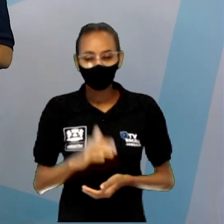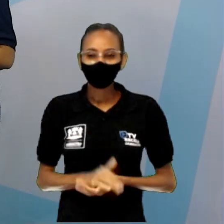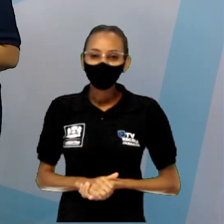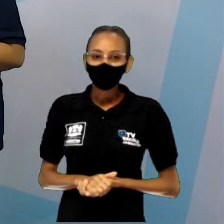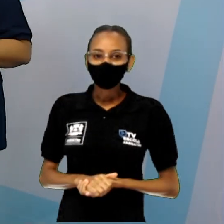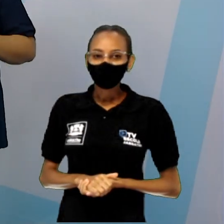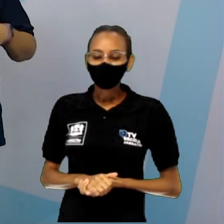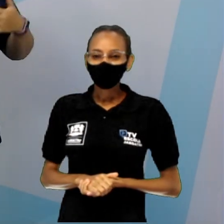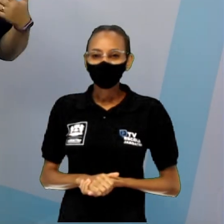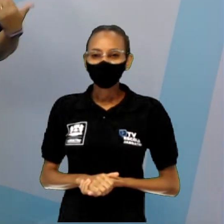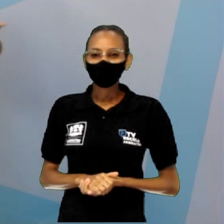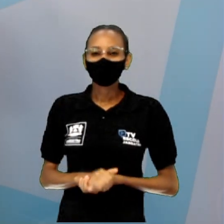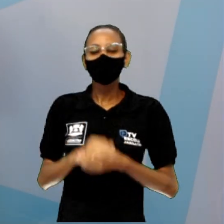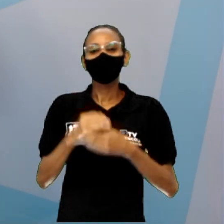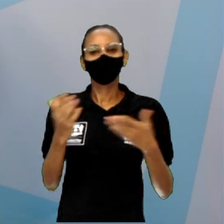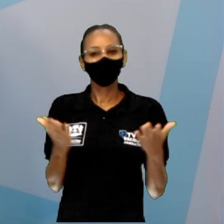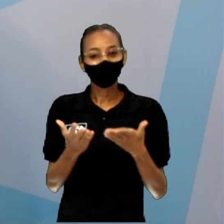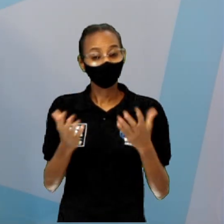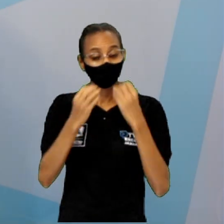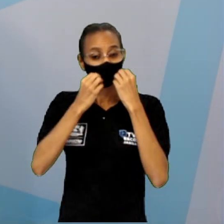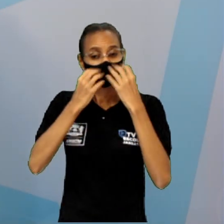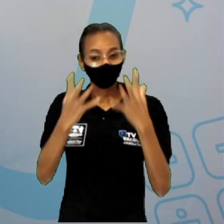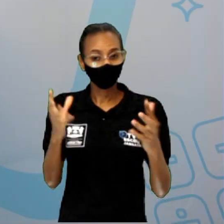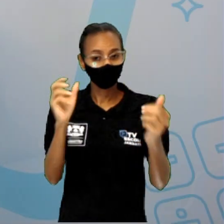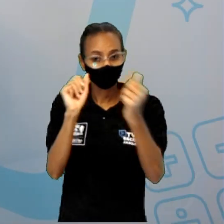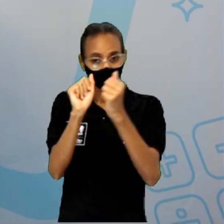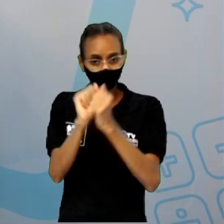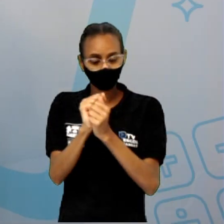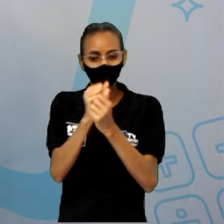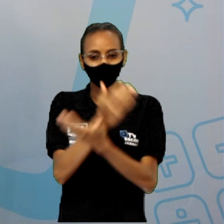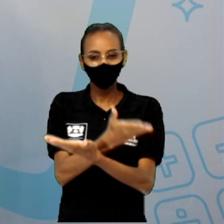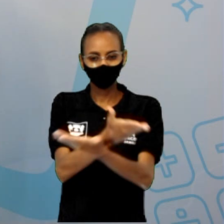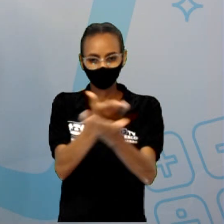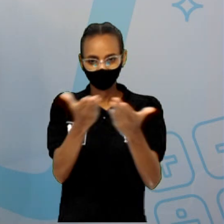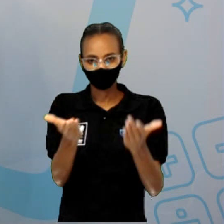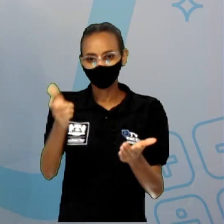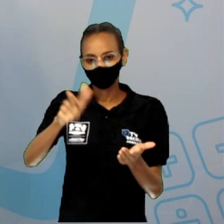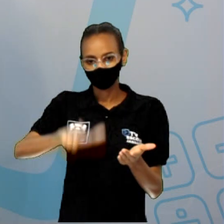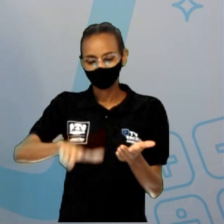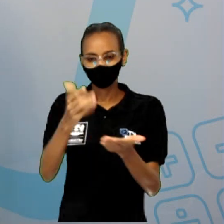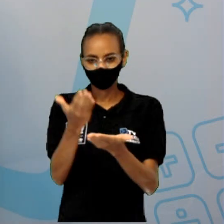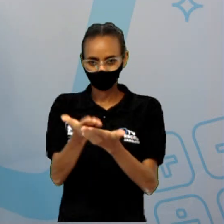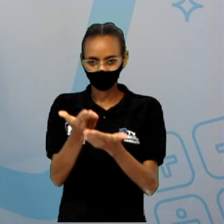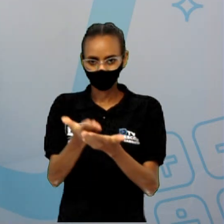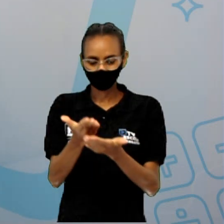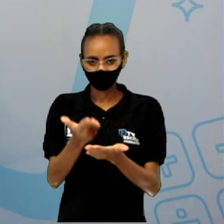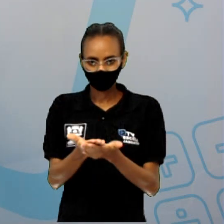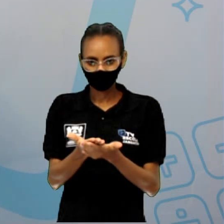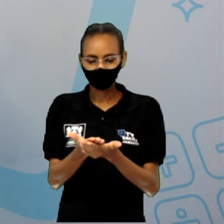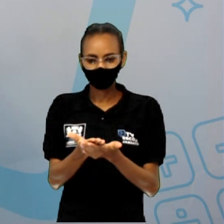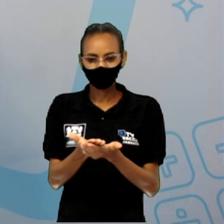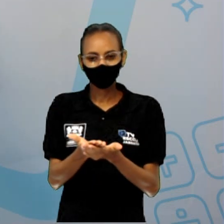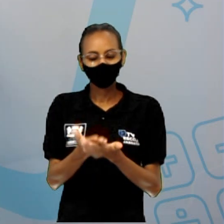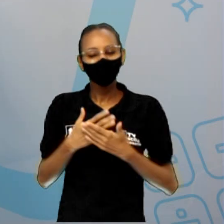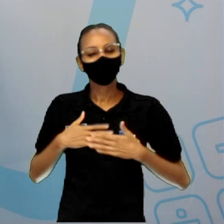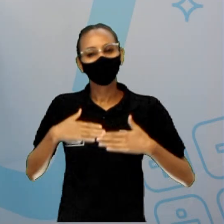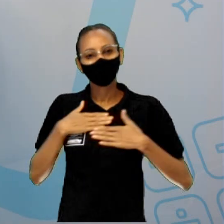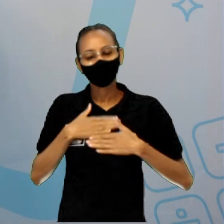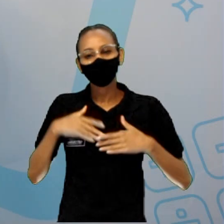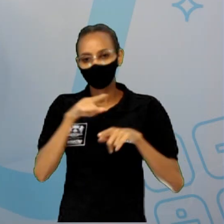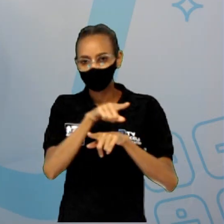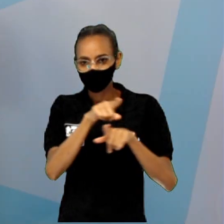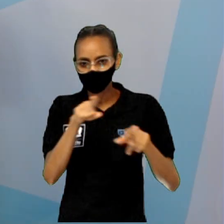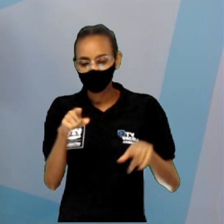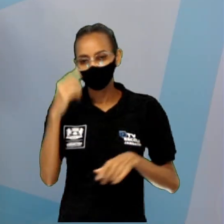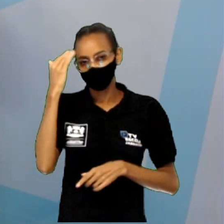só. Muito bom estar com vocês mais uma aula, ok? Eu espero que vocês tenham compreendido